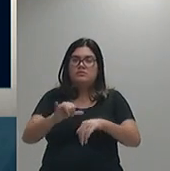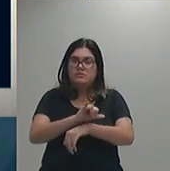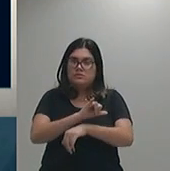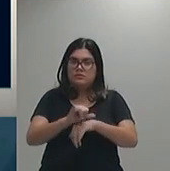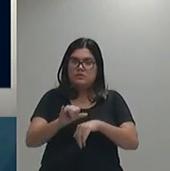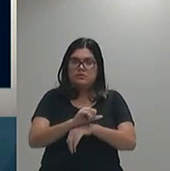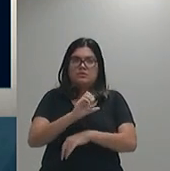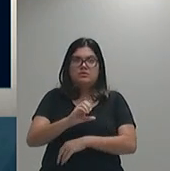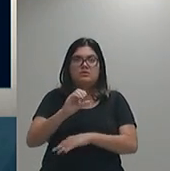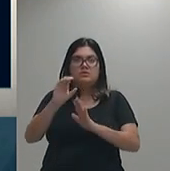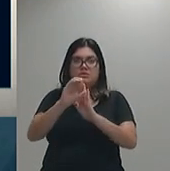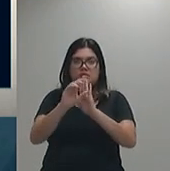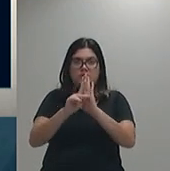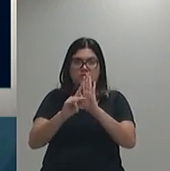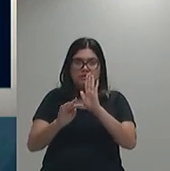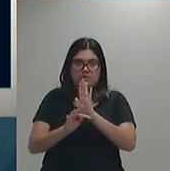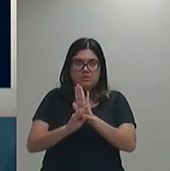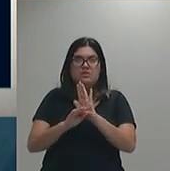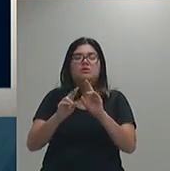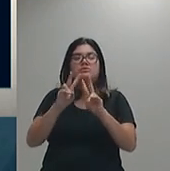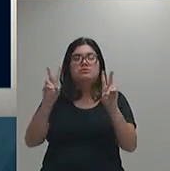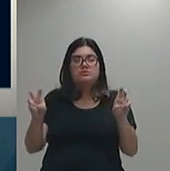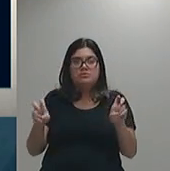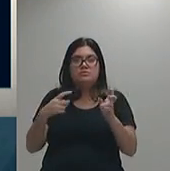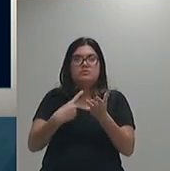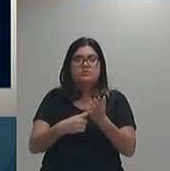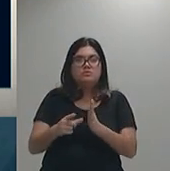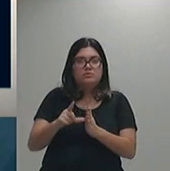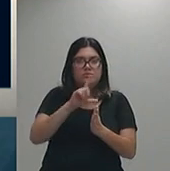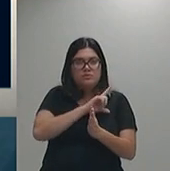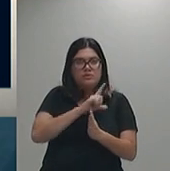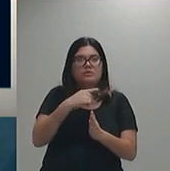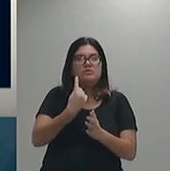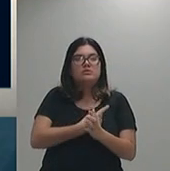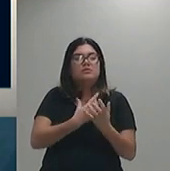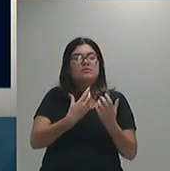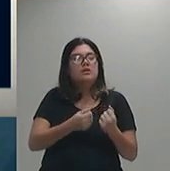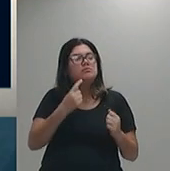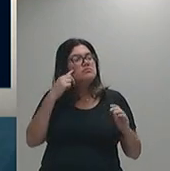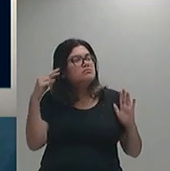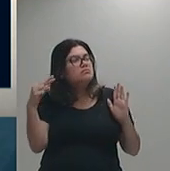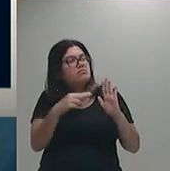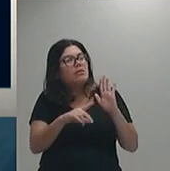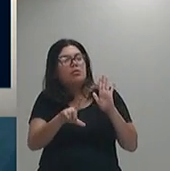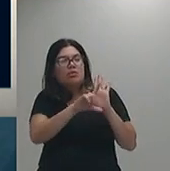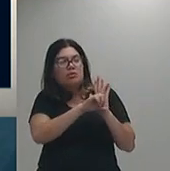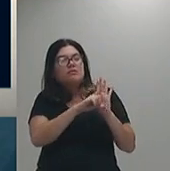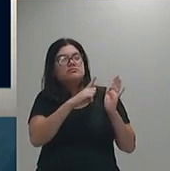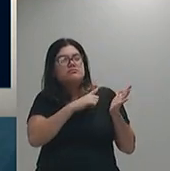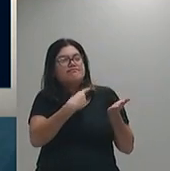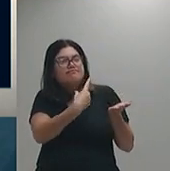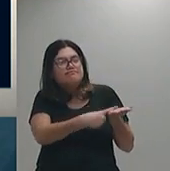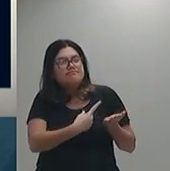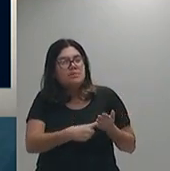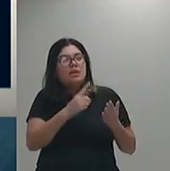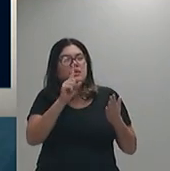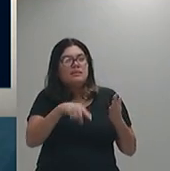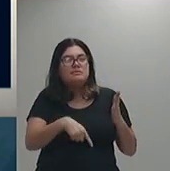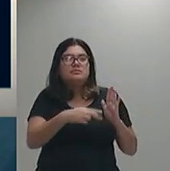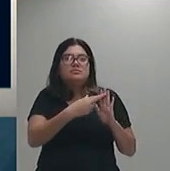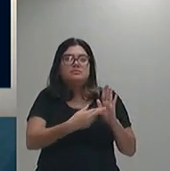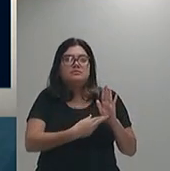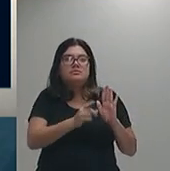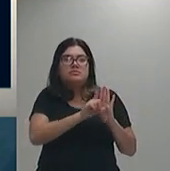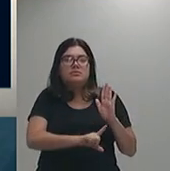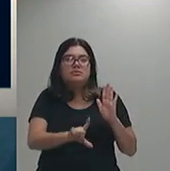sobre prevenção e fala uma anterior e nós vamos ver se a lei estabelece é esse o critério de legitimação é